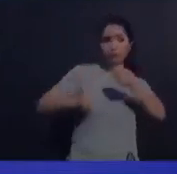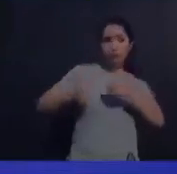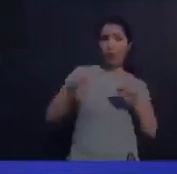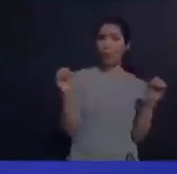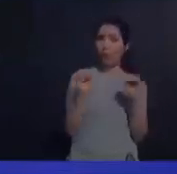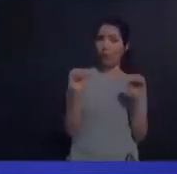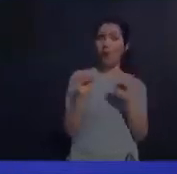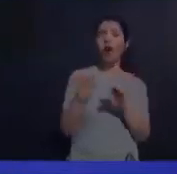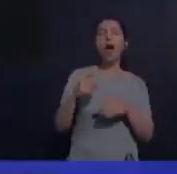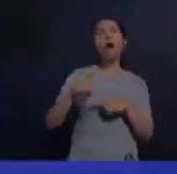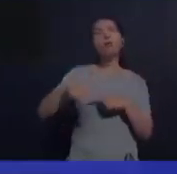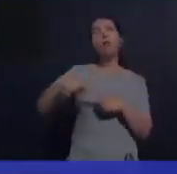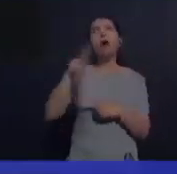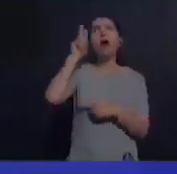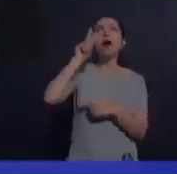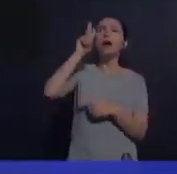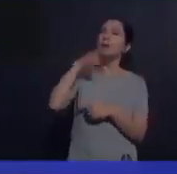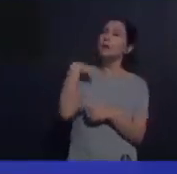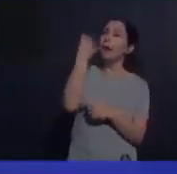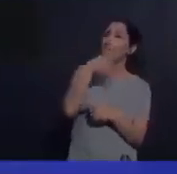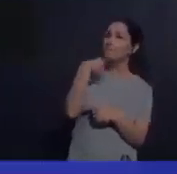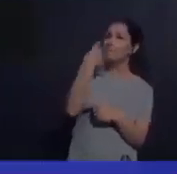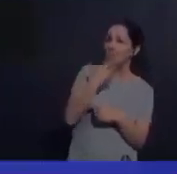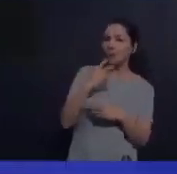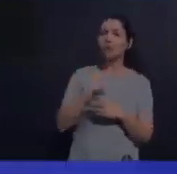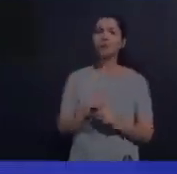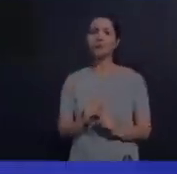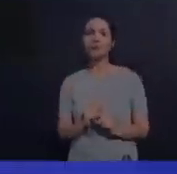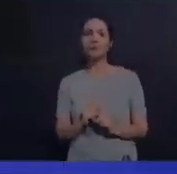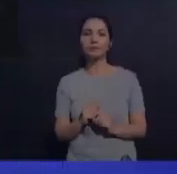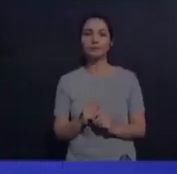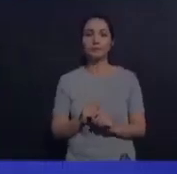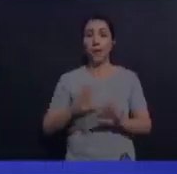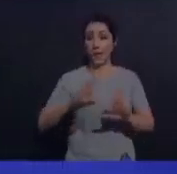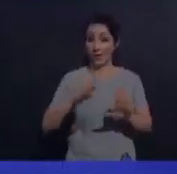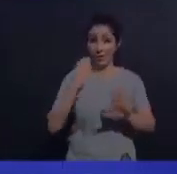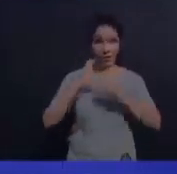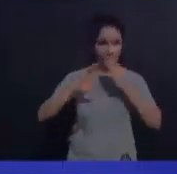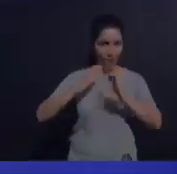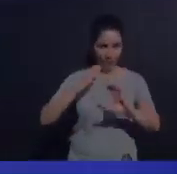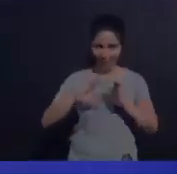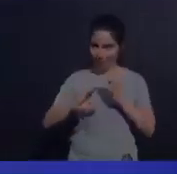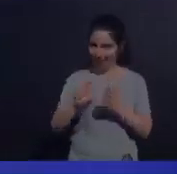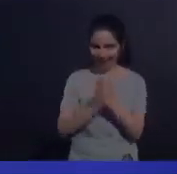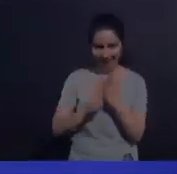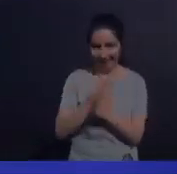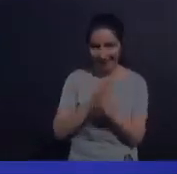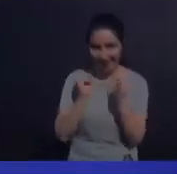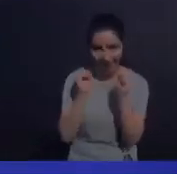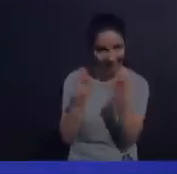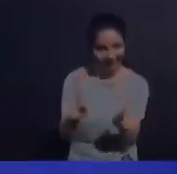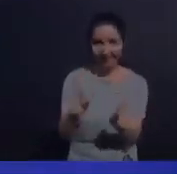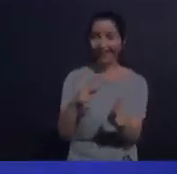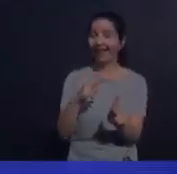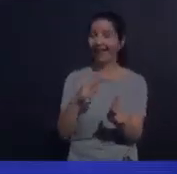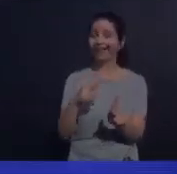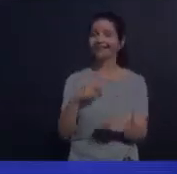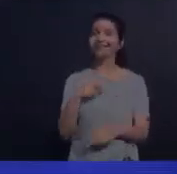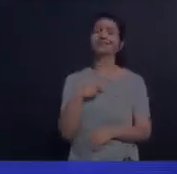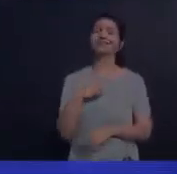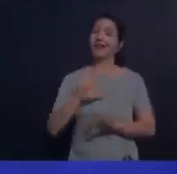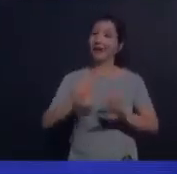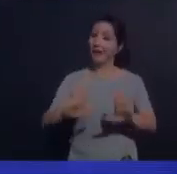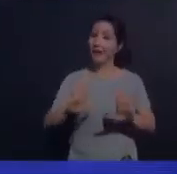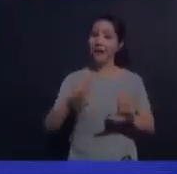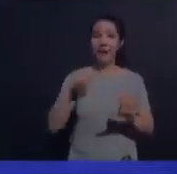ludmila ferber que diz o seguinte eu não vou cantar essa noite tá bom não vou cantar porque é